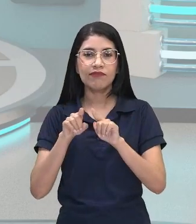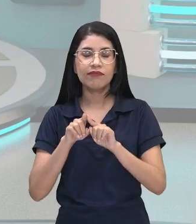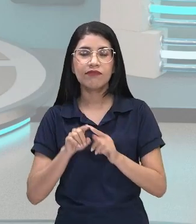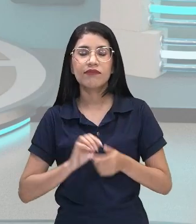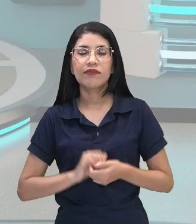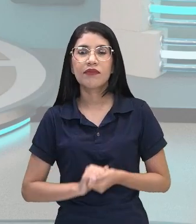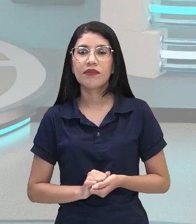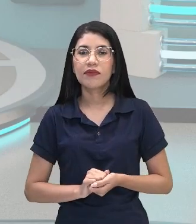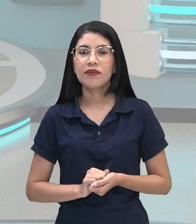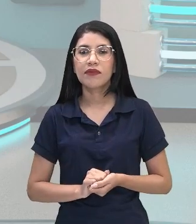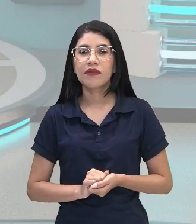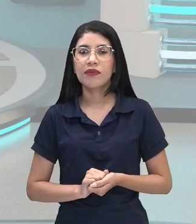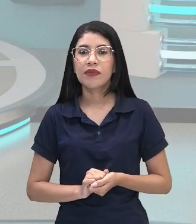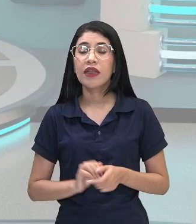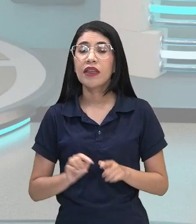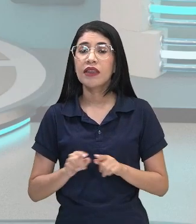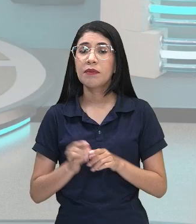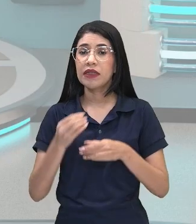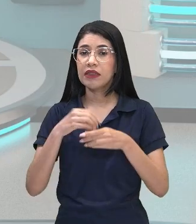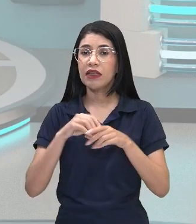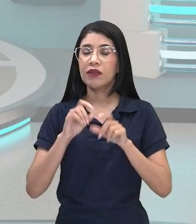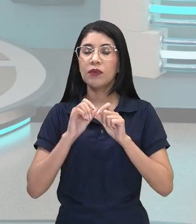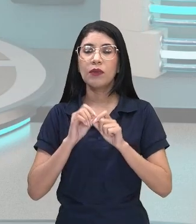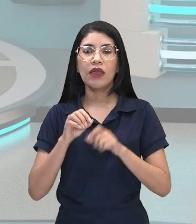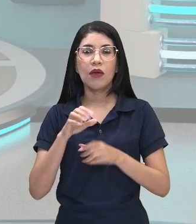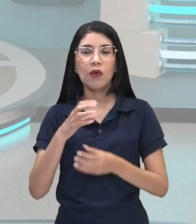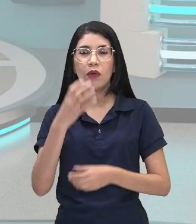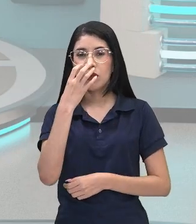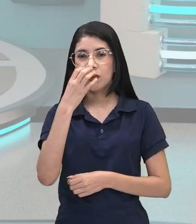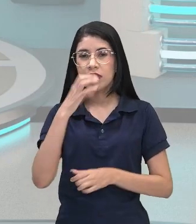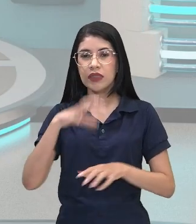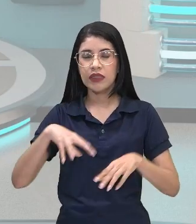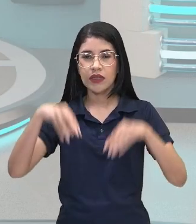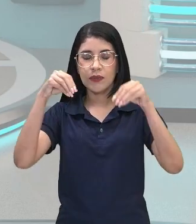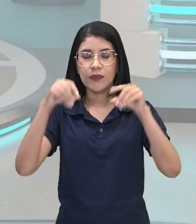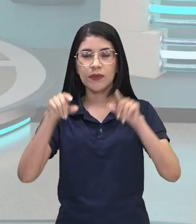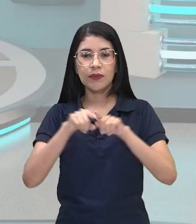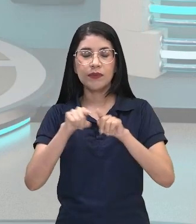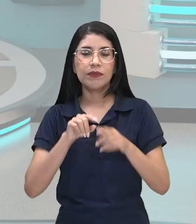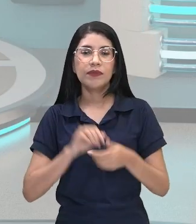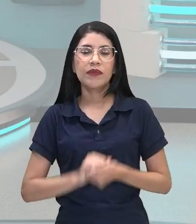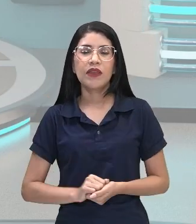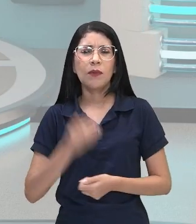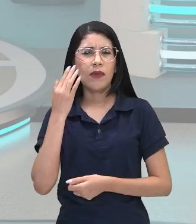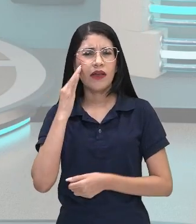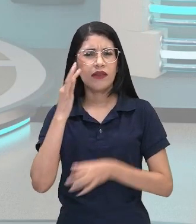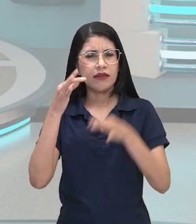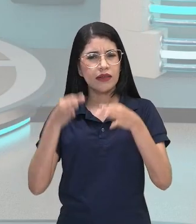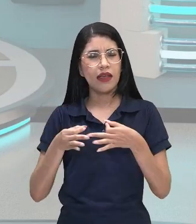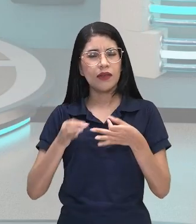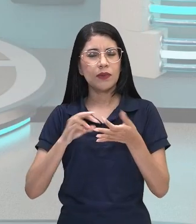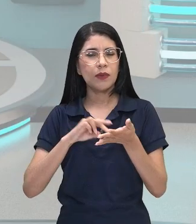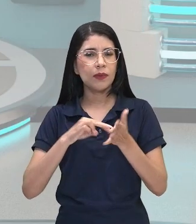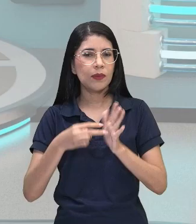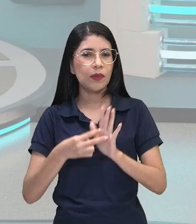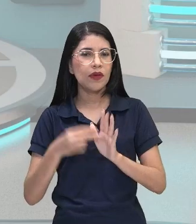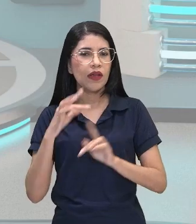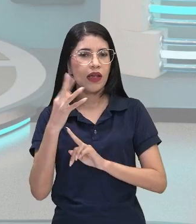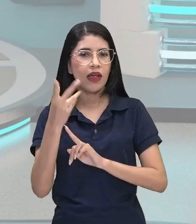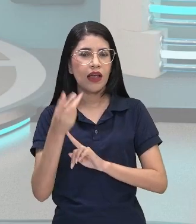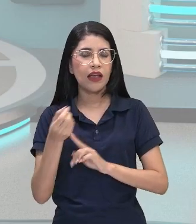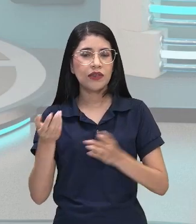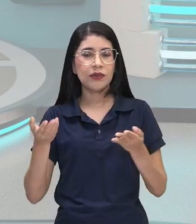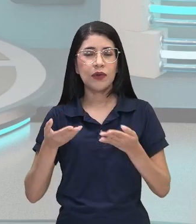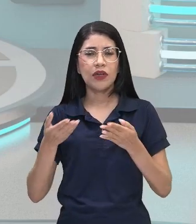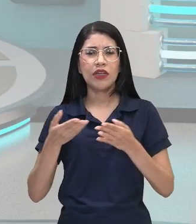vamos destacar também a arte circense. Para compreendermos o significado que damos à arte nos dias de hoje, vamos fazer uma